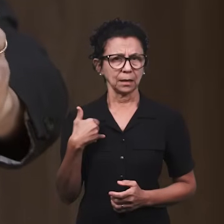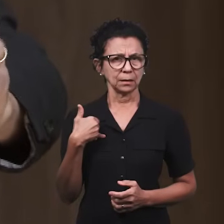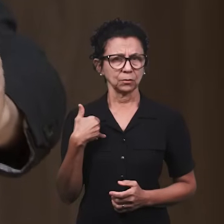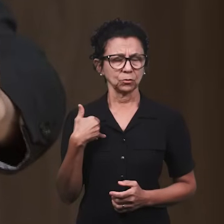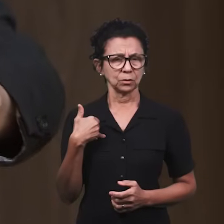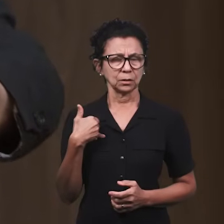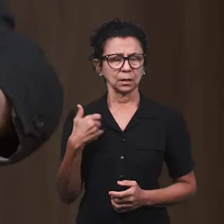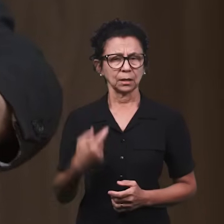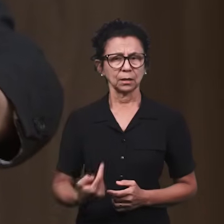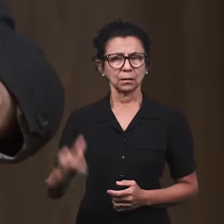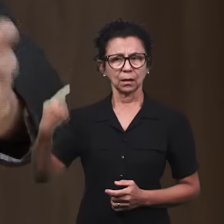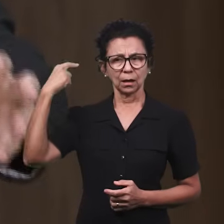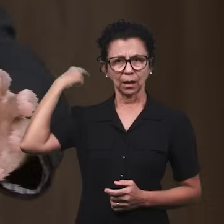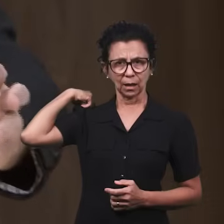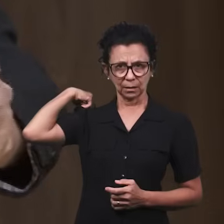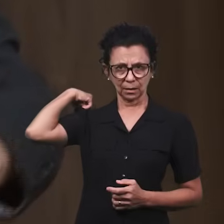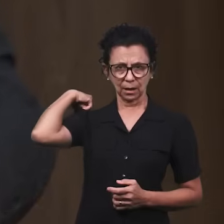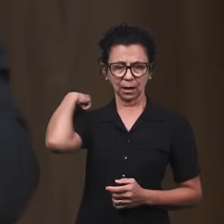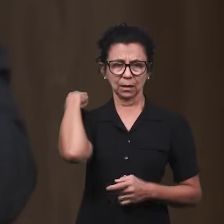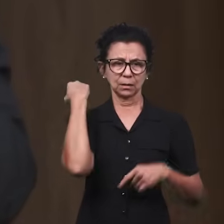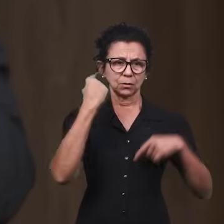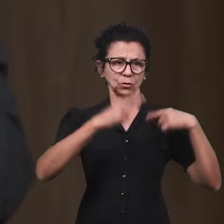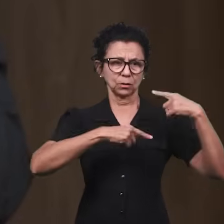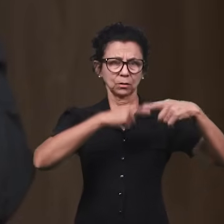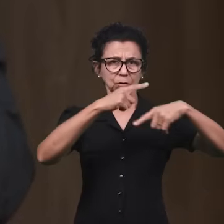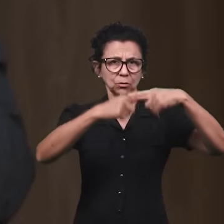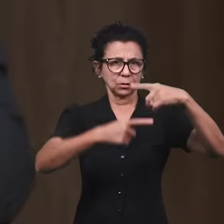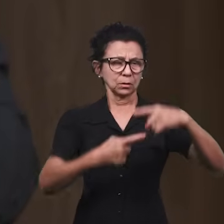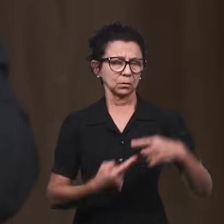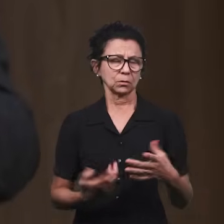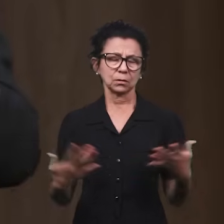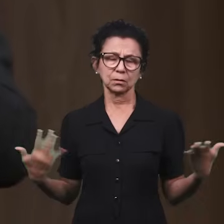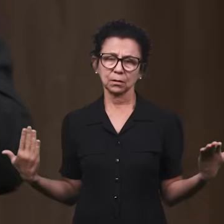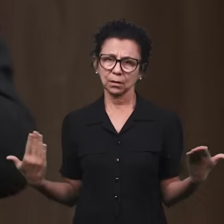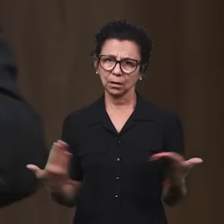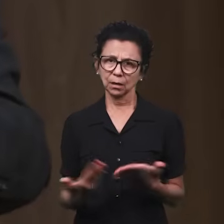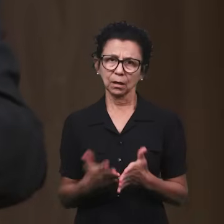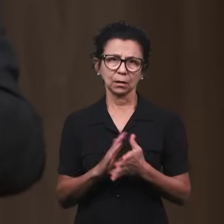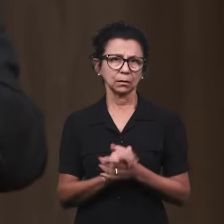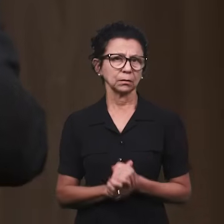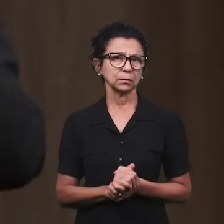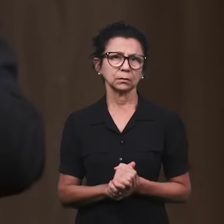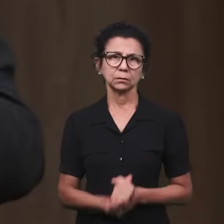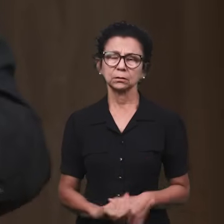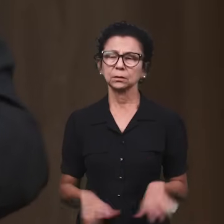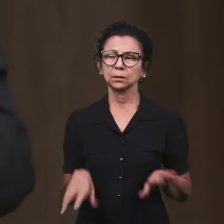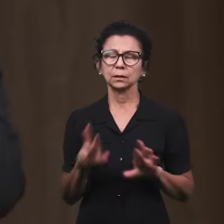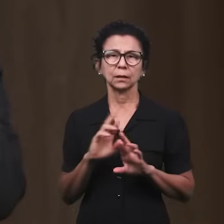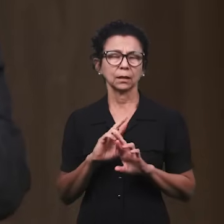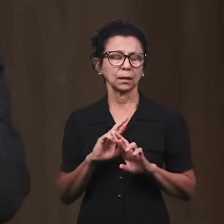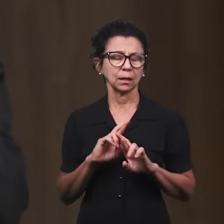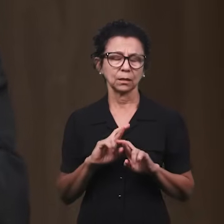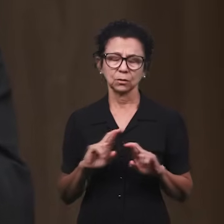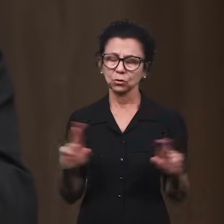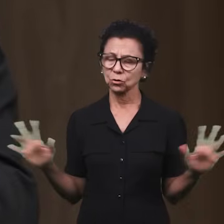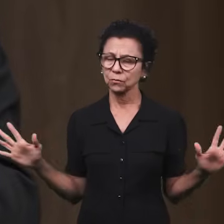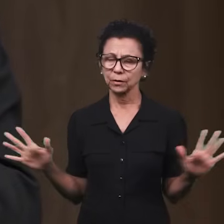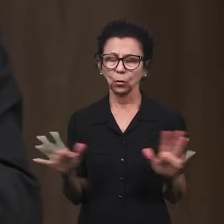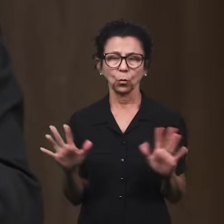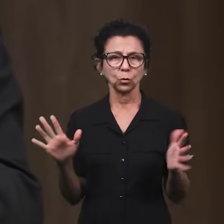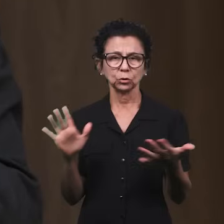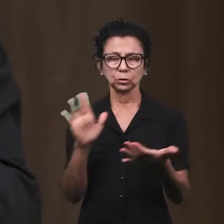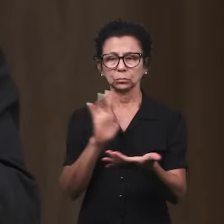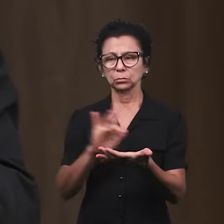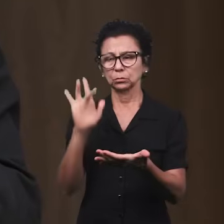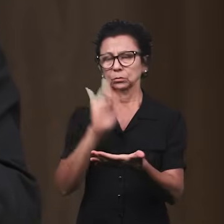crescemos no mundo analógico e migramos para o mundo digital, e nossos filhos já São os cresceram. nativos digitais. Né? Eles não conhecem o